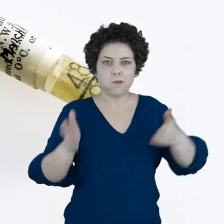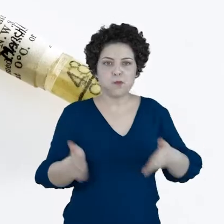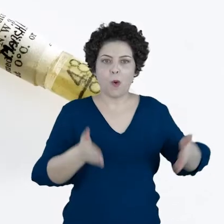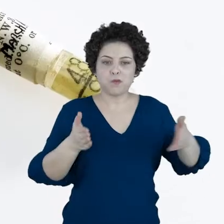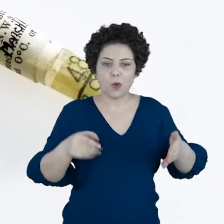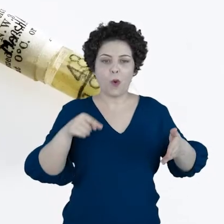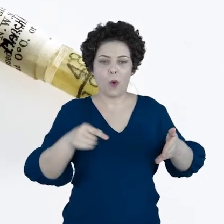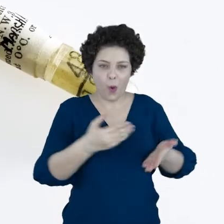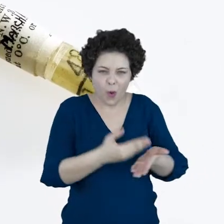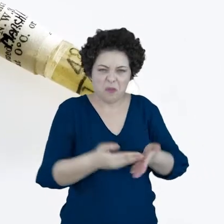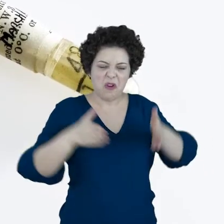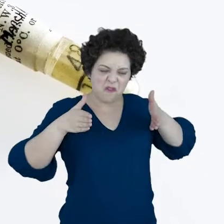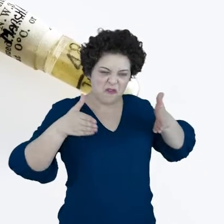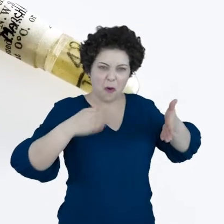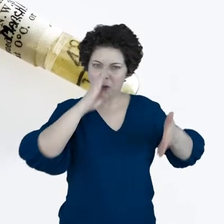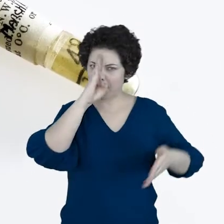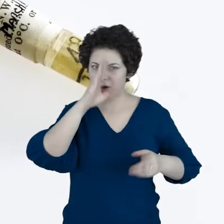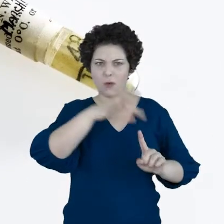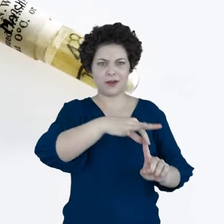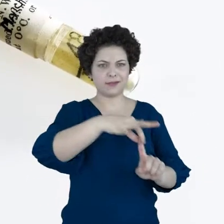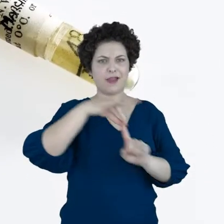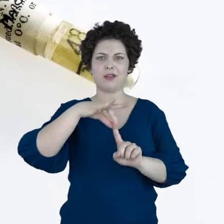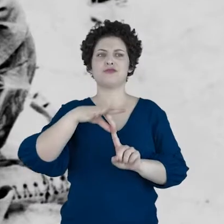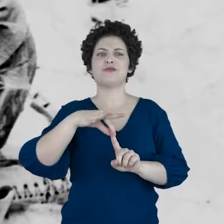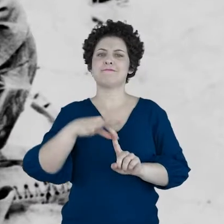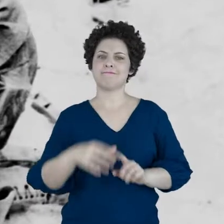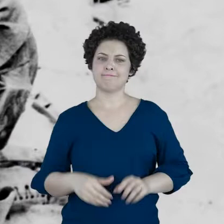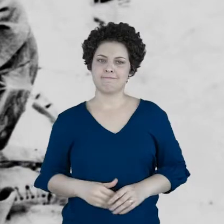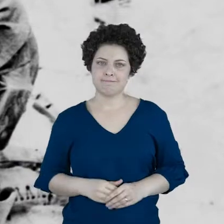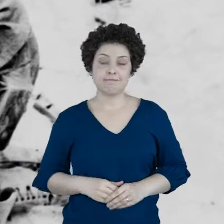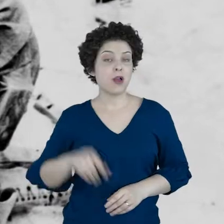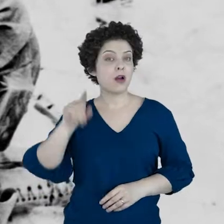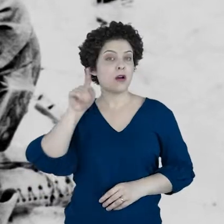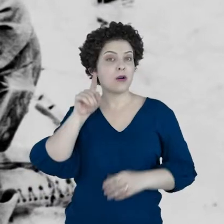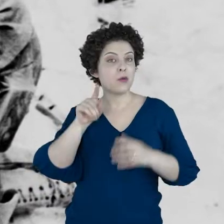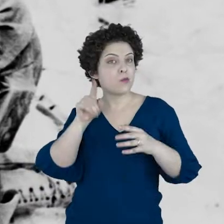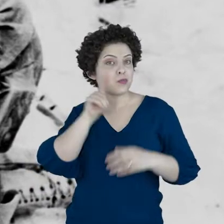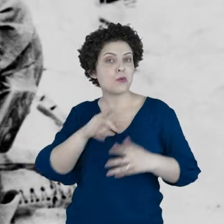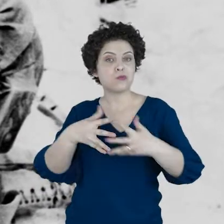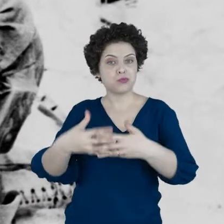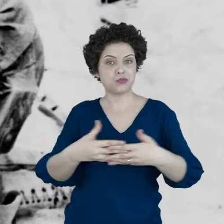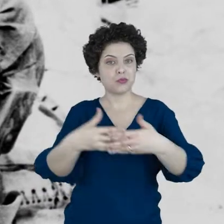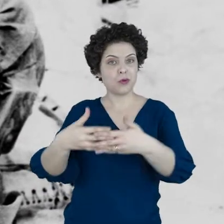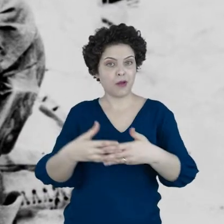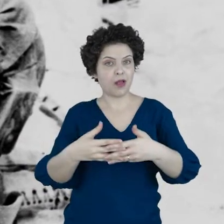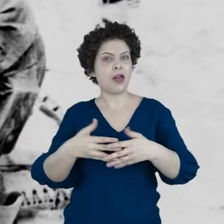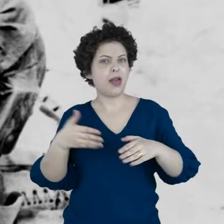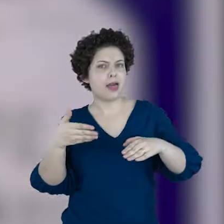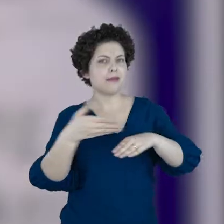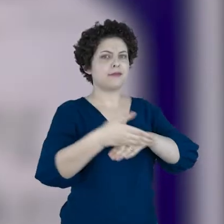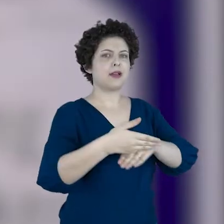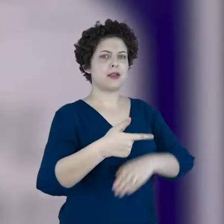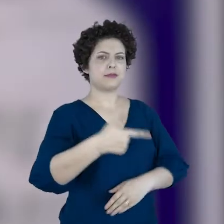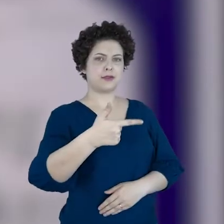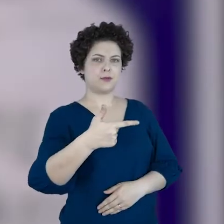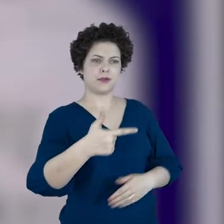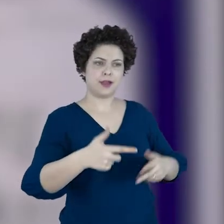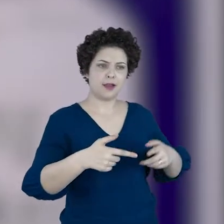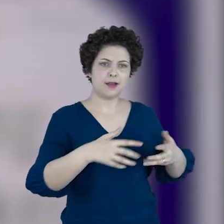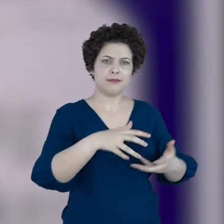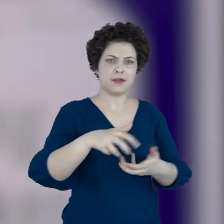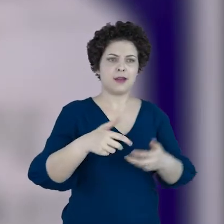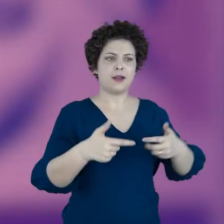quantidades passou a ser prioridade. Os Estados Unidos tinham entrado na Segunda Guerra. A necessidade